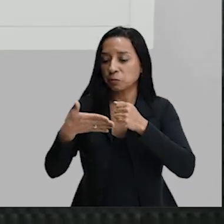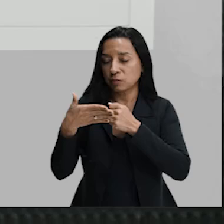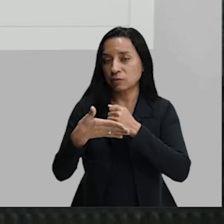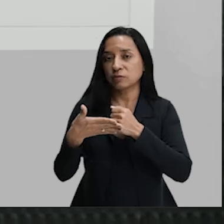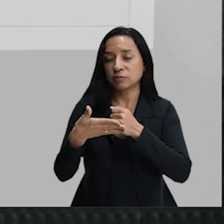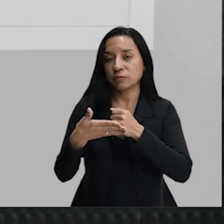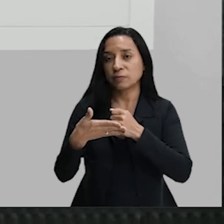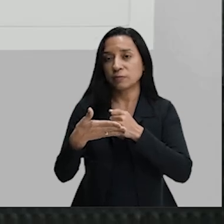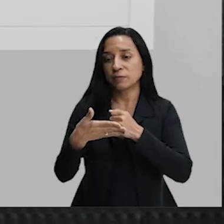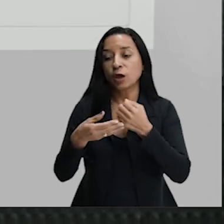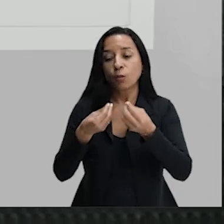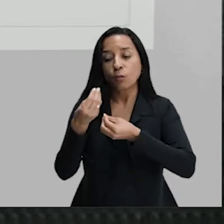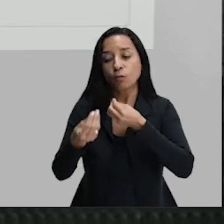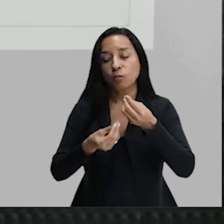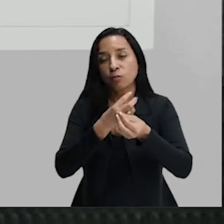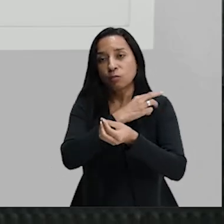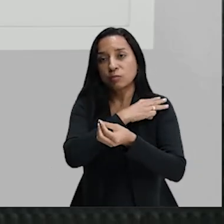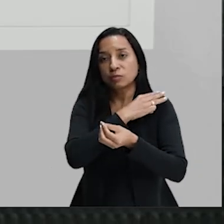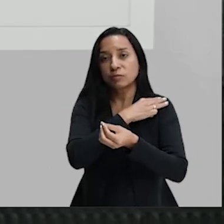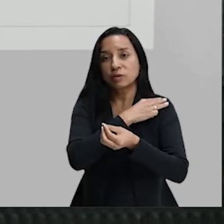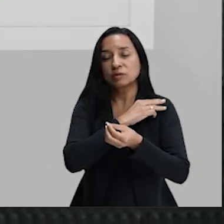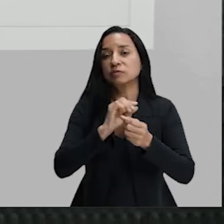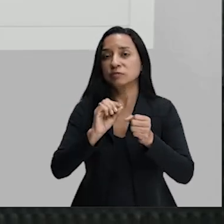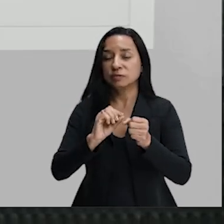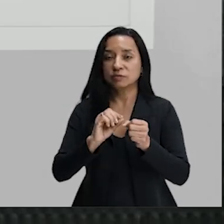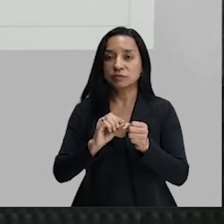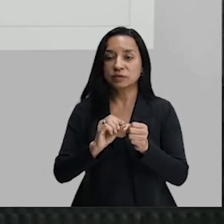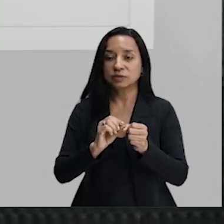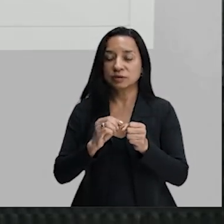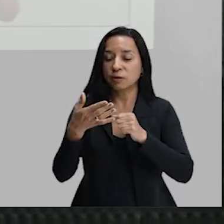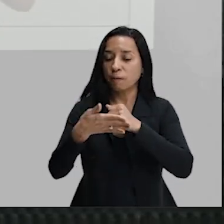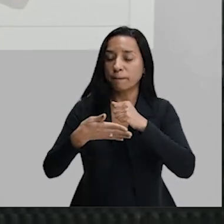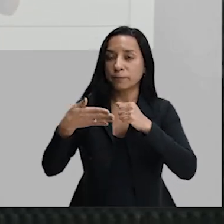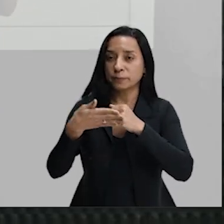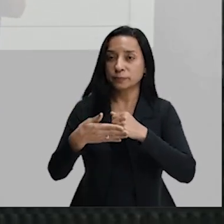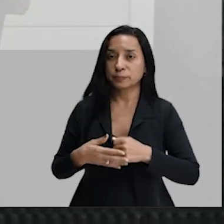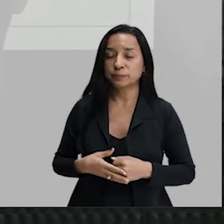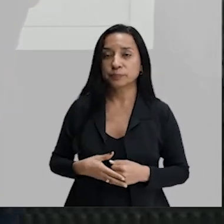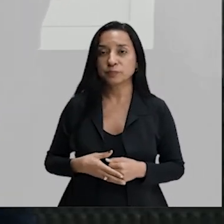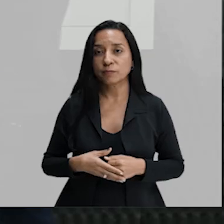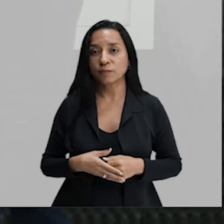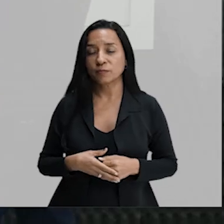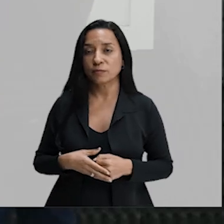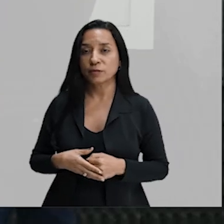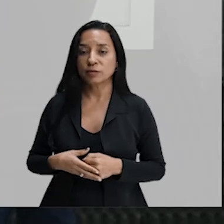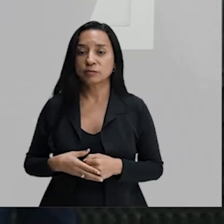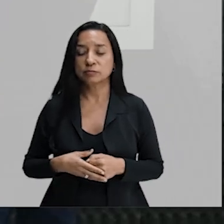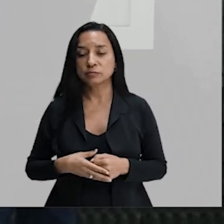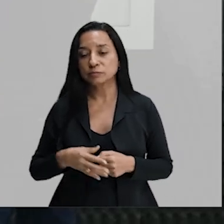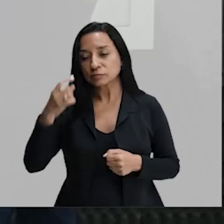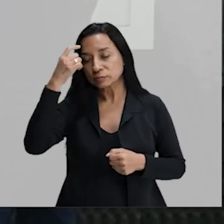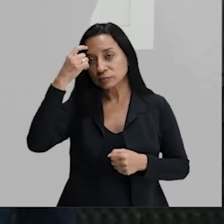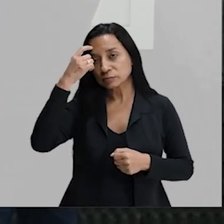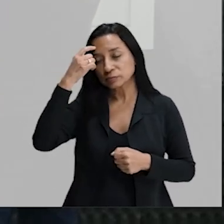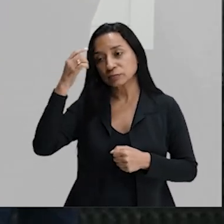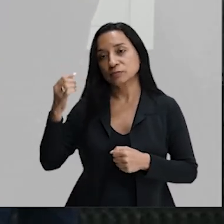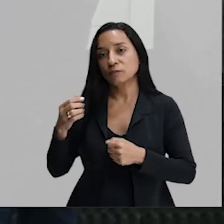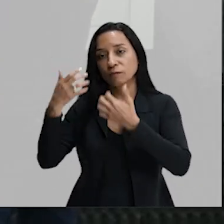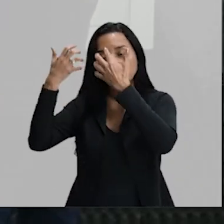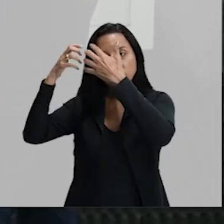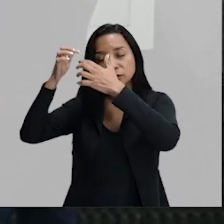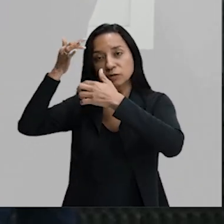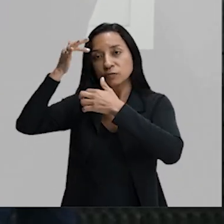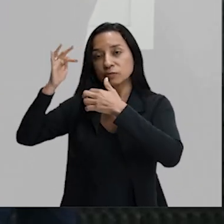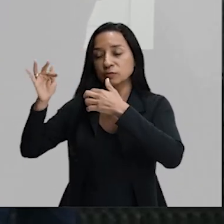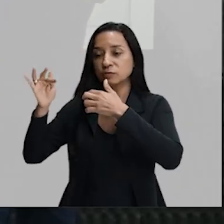mesmo. Como é o ensino médio, a gente vai fazer aquele basicão, tá? Então, a reflexão filosófica, ela vai estar aqui, ó,